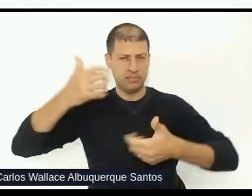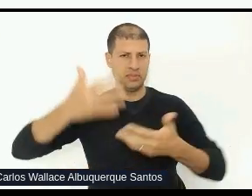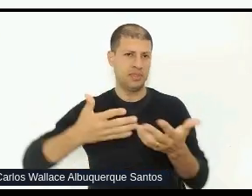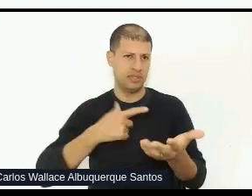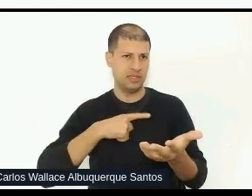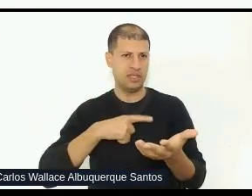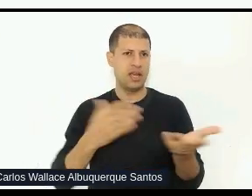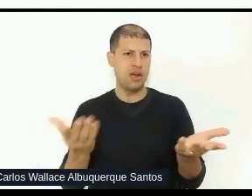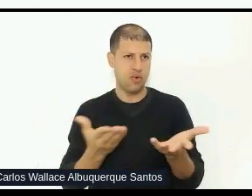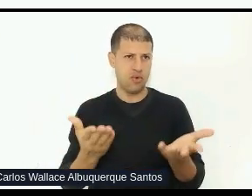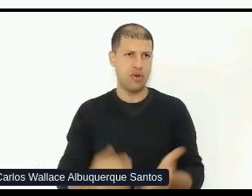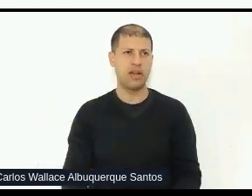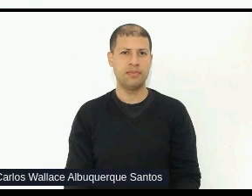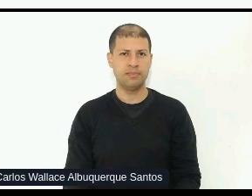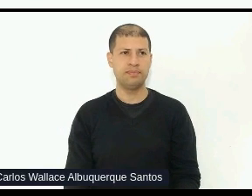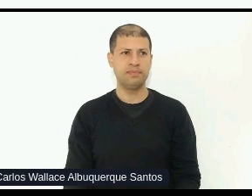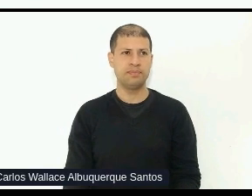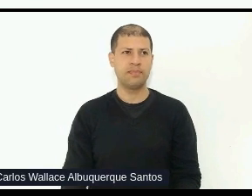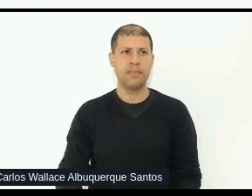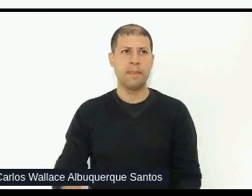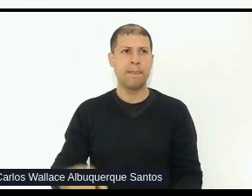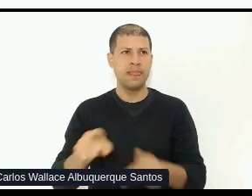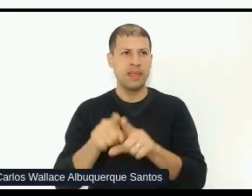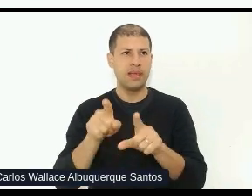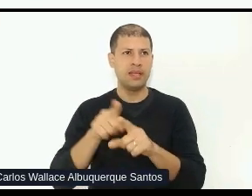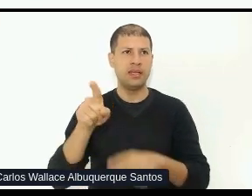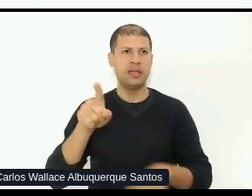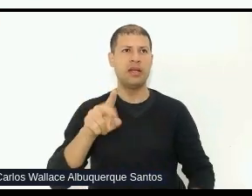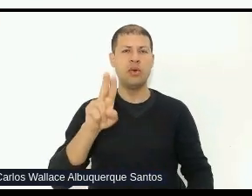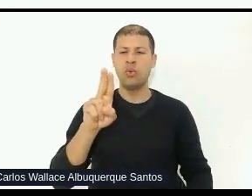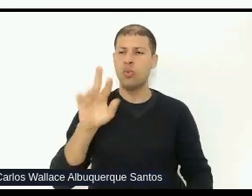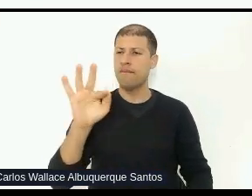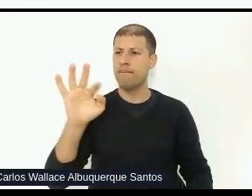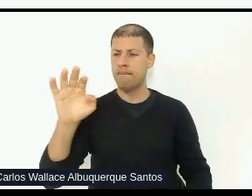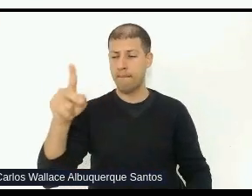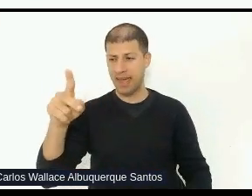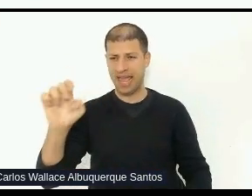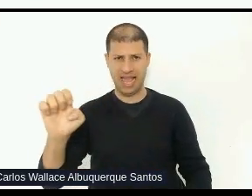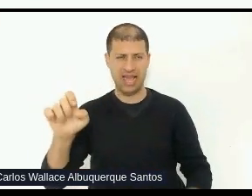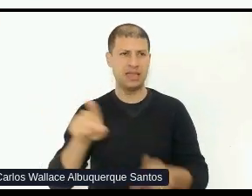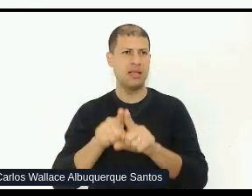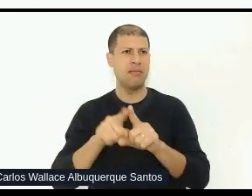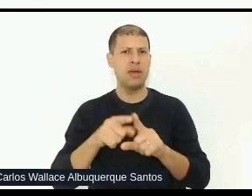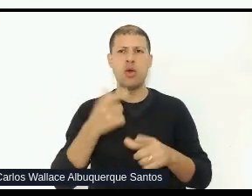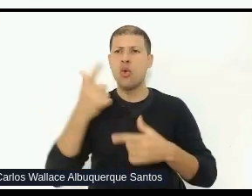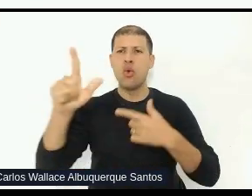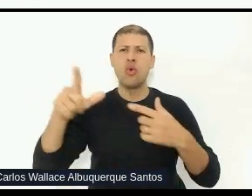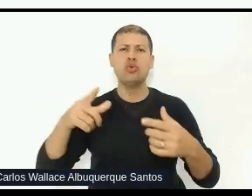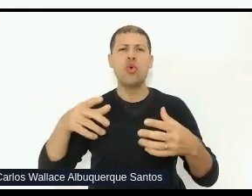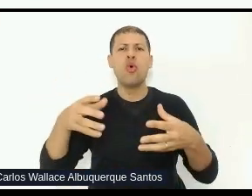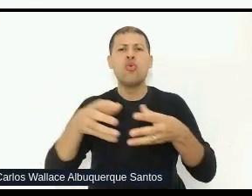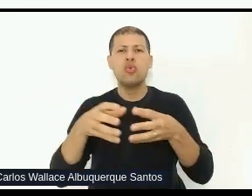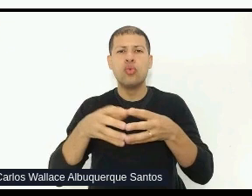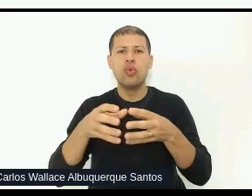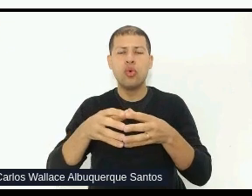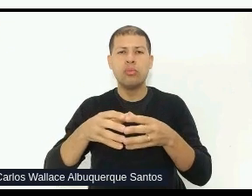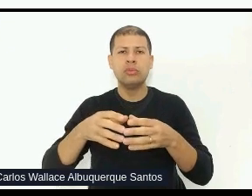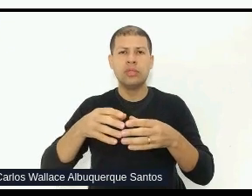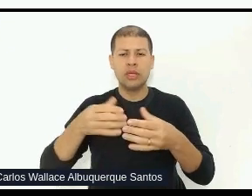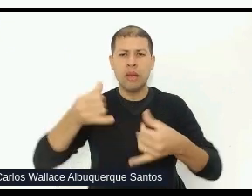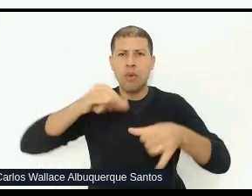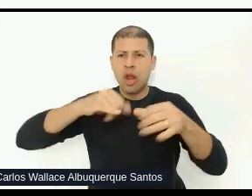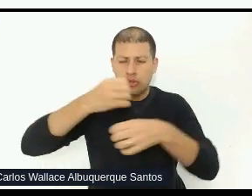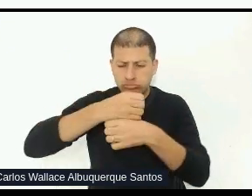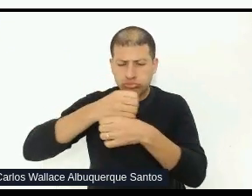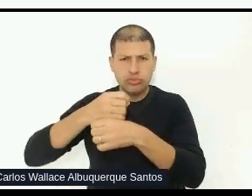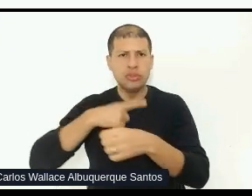nesse momento. É o Centro de Informática da UFPE e todos os outros grupos e laboratórios que a gente faz parte, que coloca essa agenda em evidência, né?